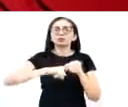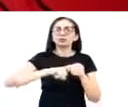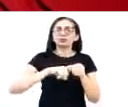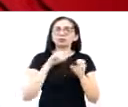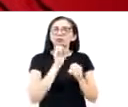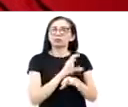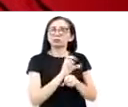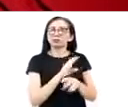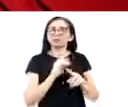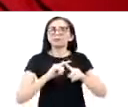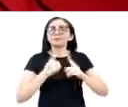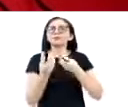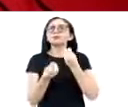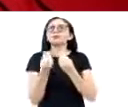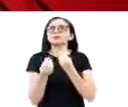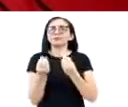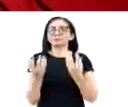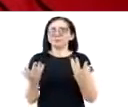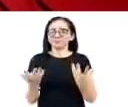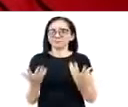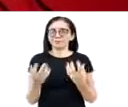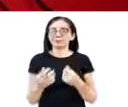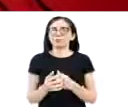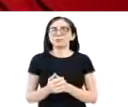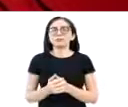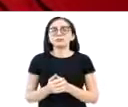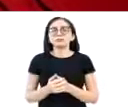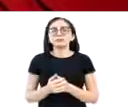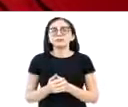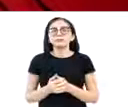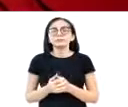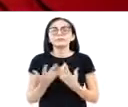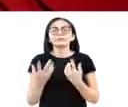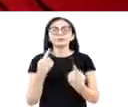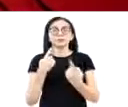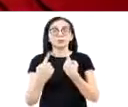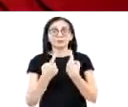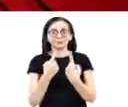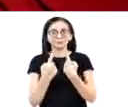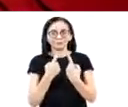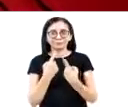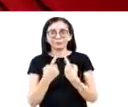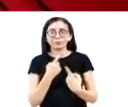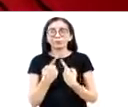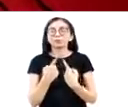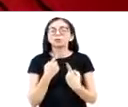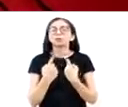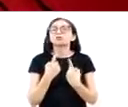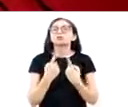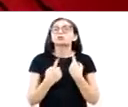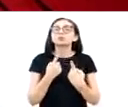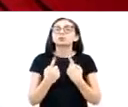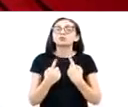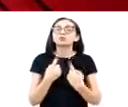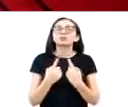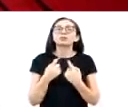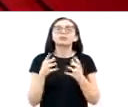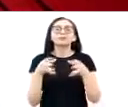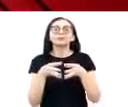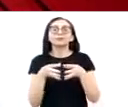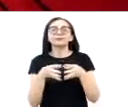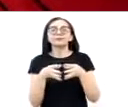processo educacional, mas não sabíamos como. Então foram discutidas diversas situações para